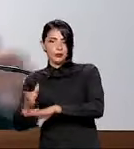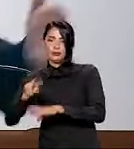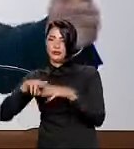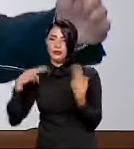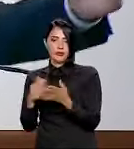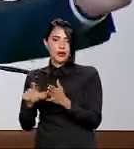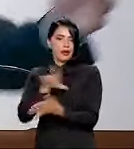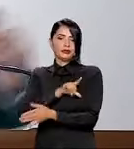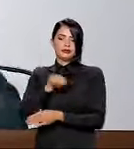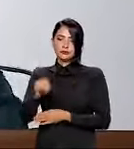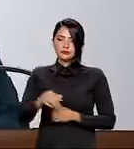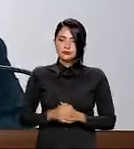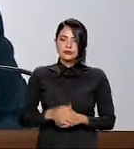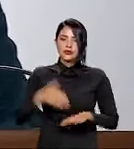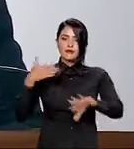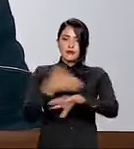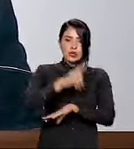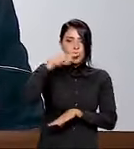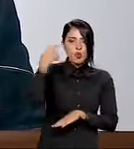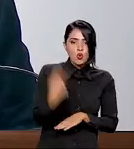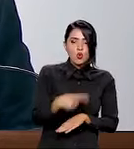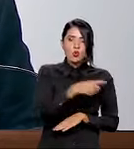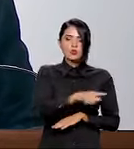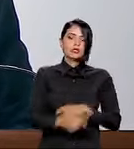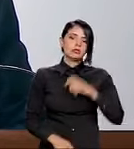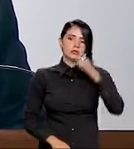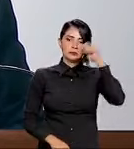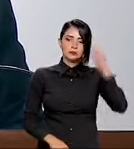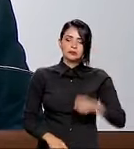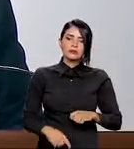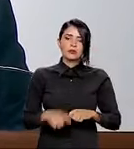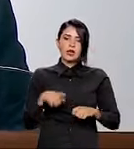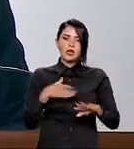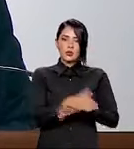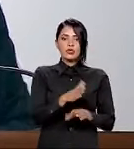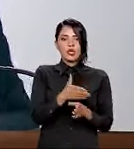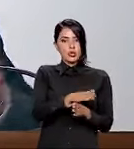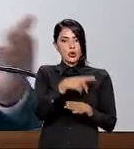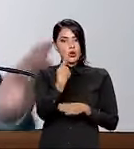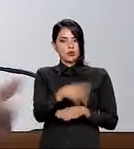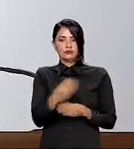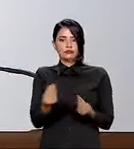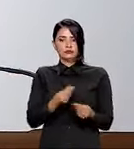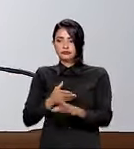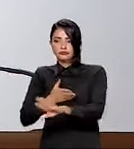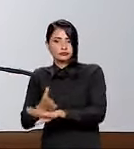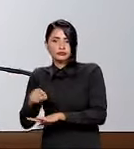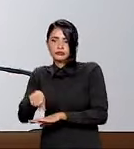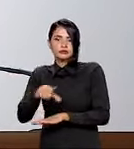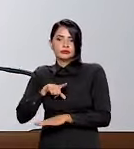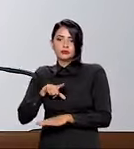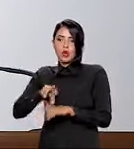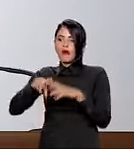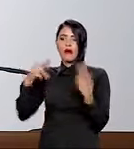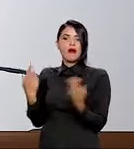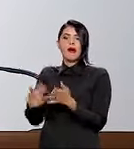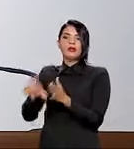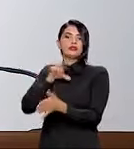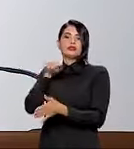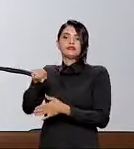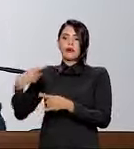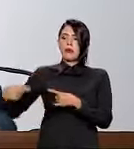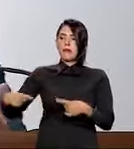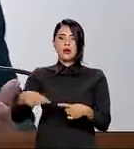Segurança. A invasão da Rússia na integridade territorial da Ucrânia também não passou pelo Conselho de